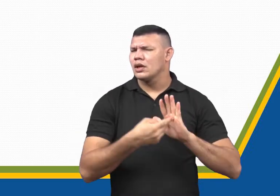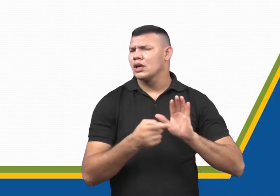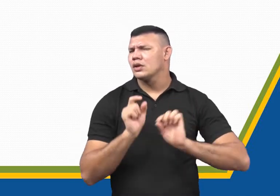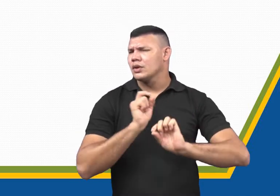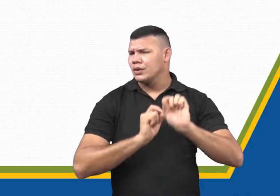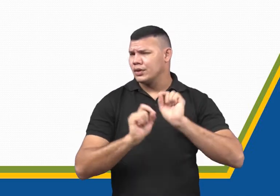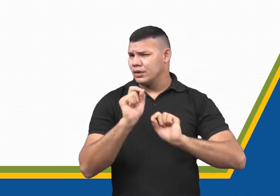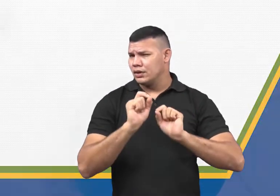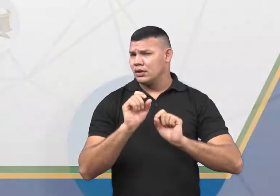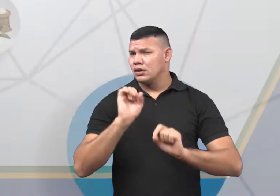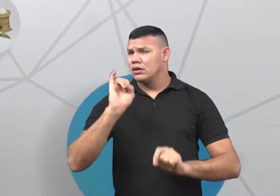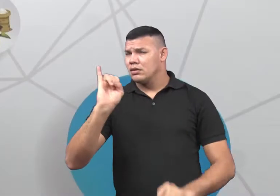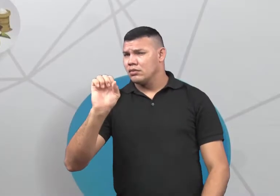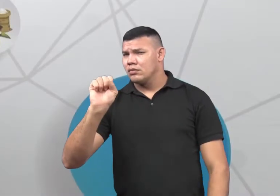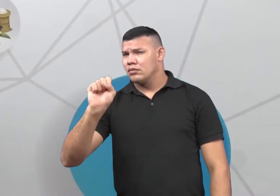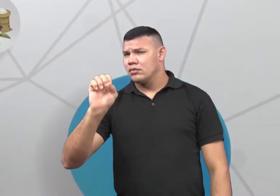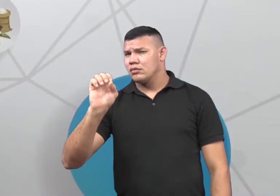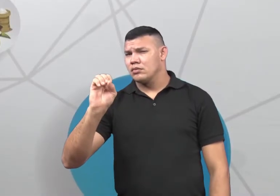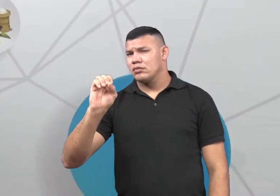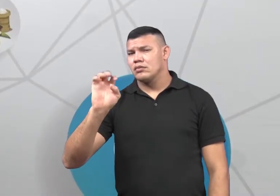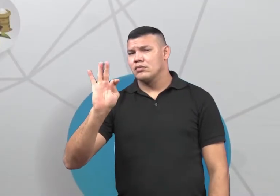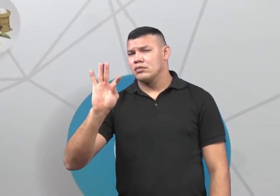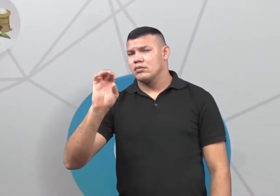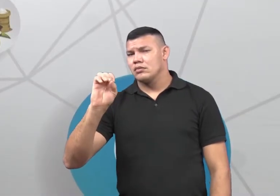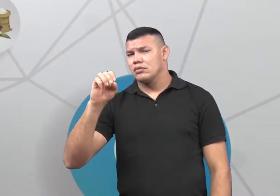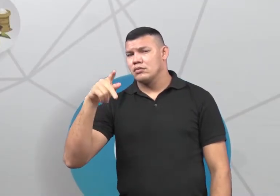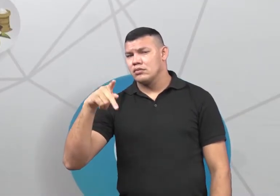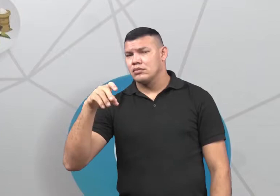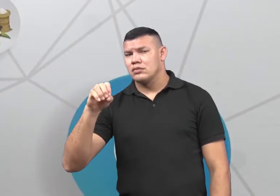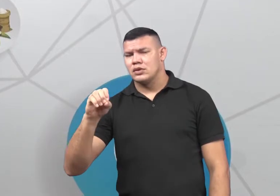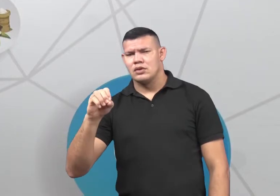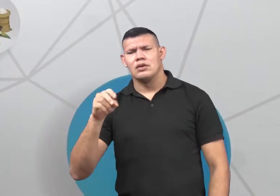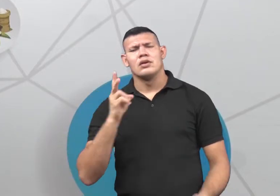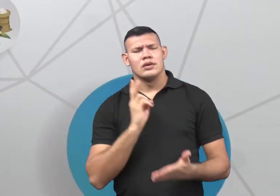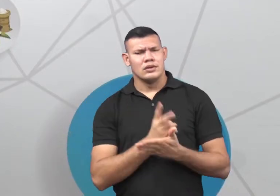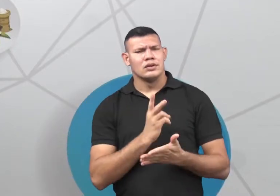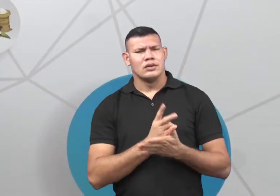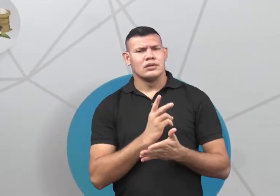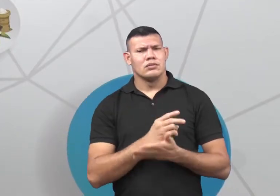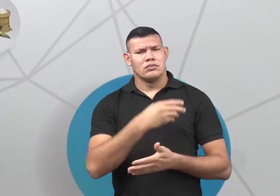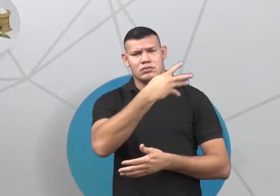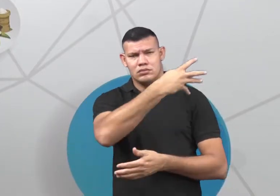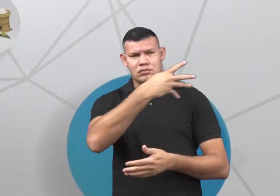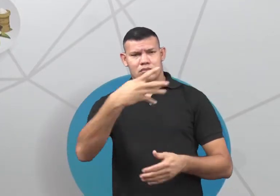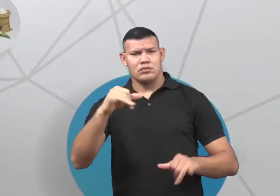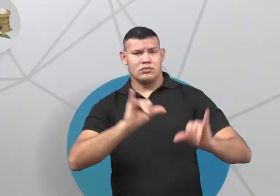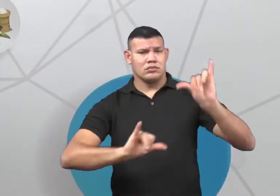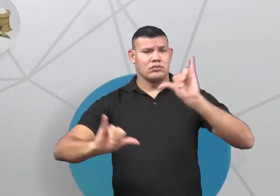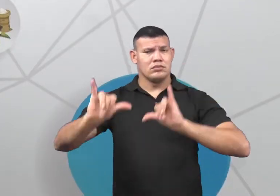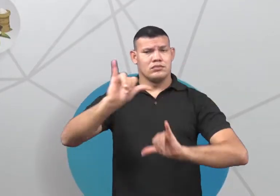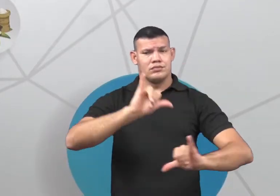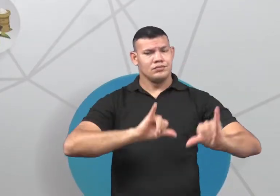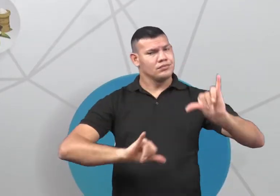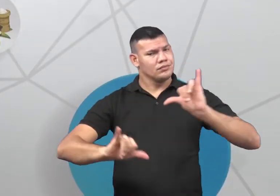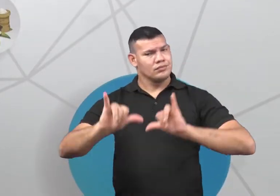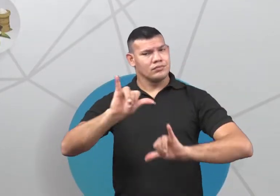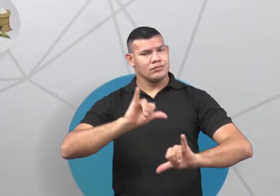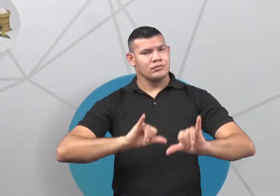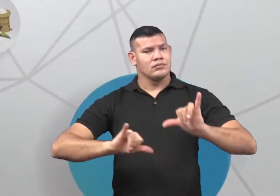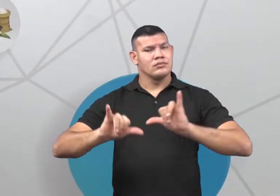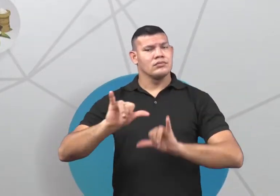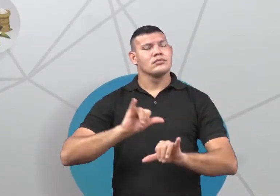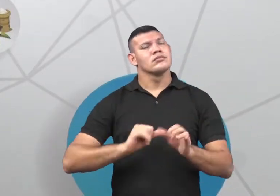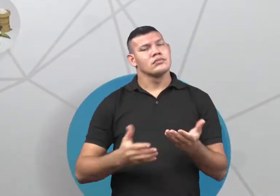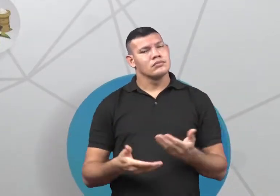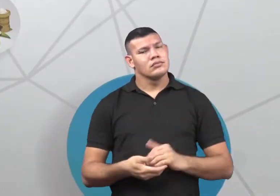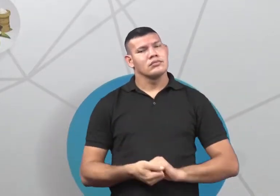Os isótopos, eles sempre estão relacionados a um mesmo elemento químico. Esses isótopos, eles sempre estão relacionados a um elemento químico que